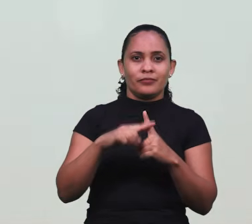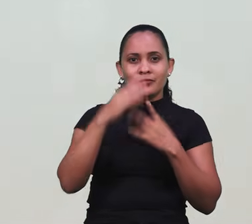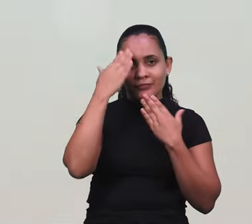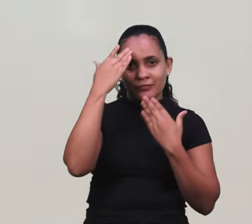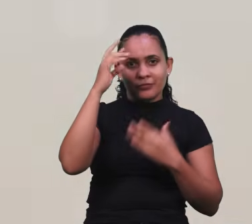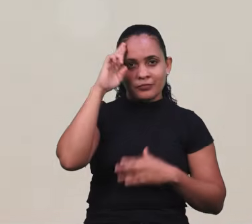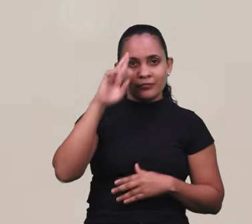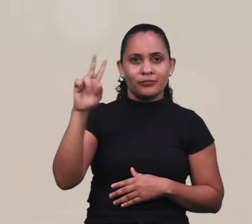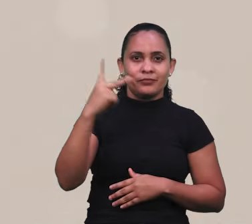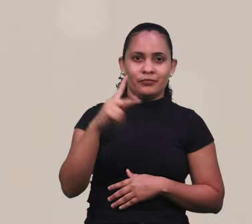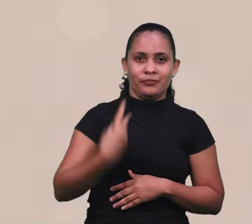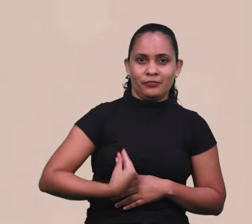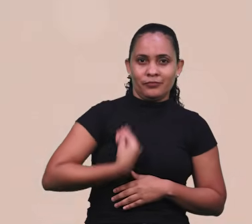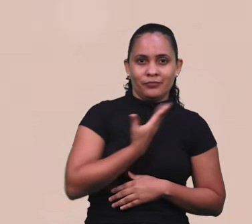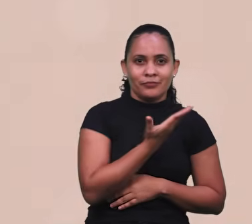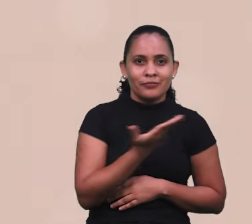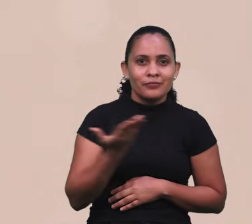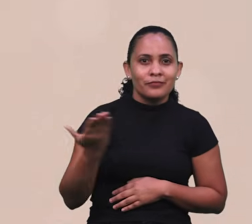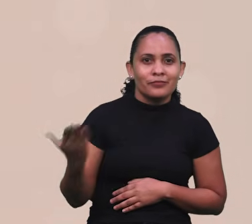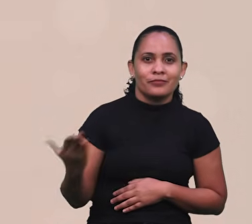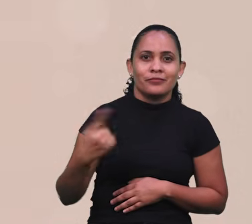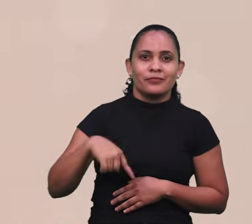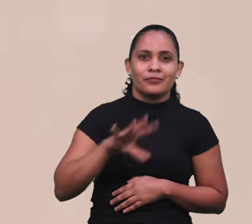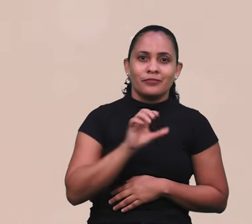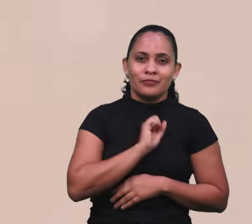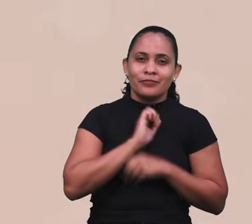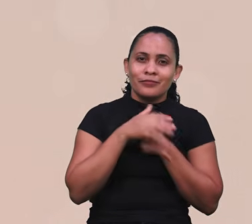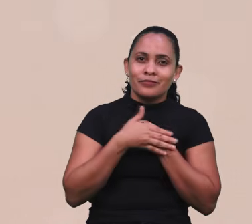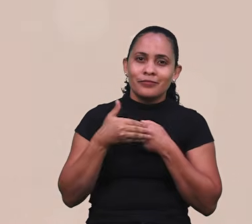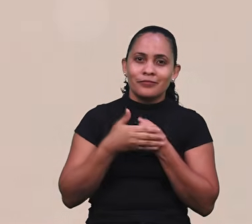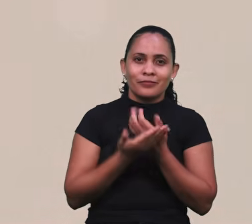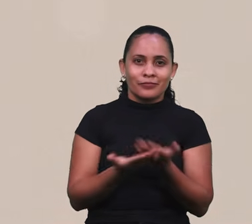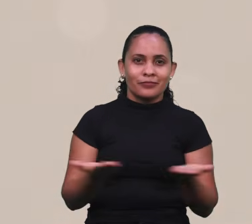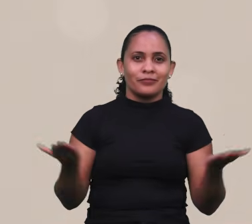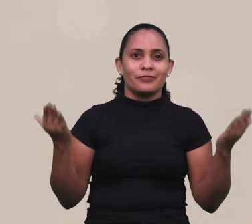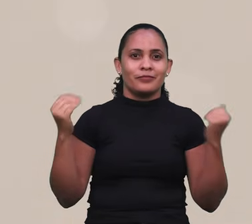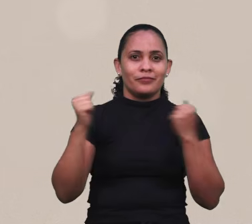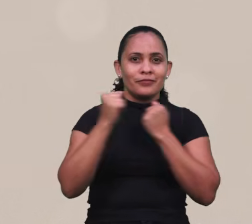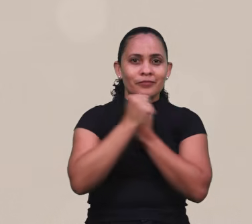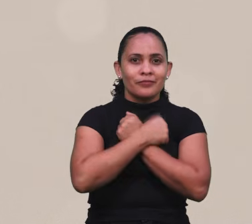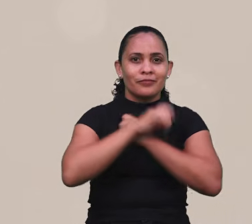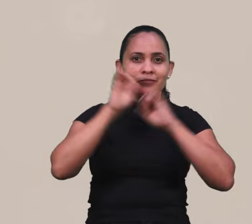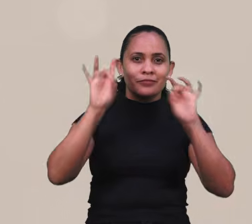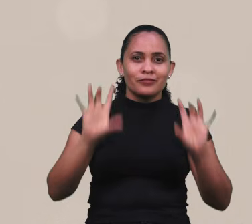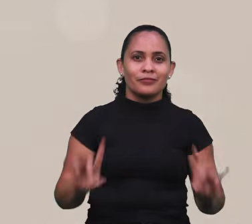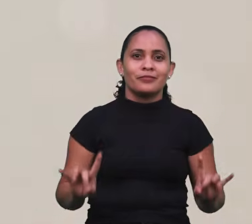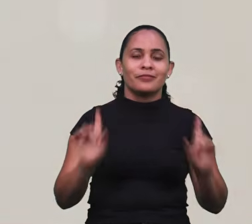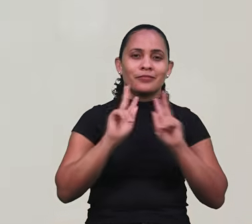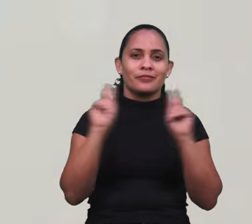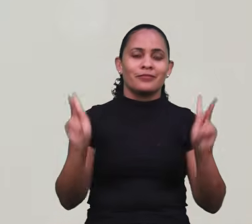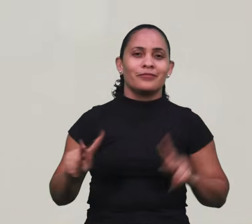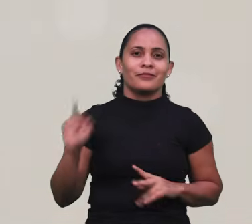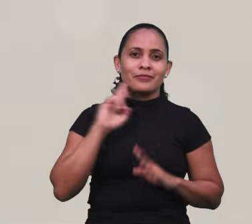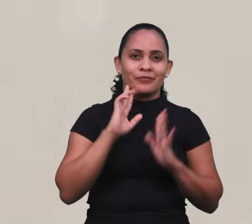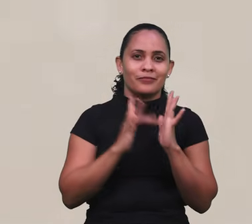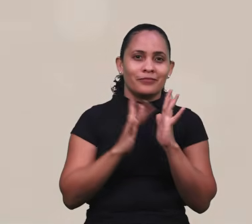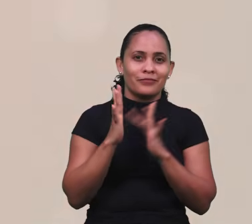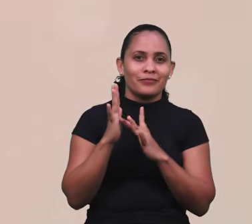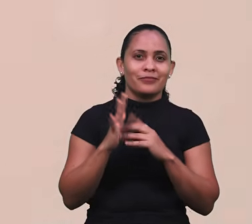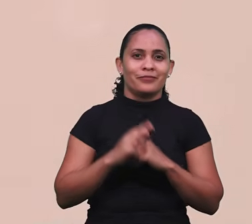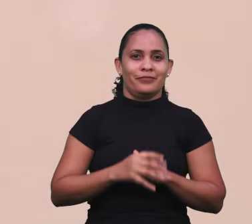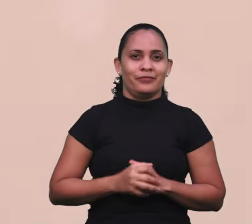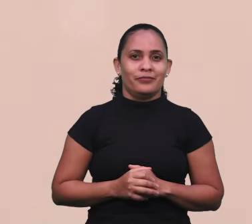toda a igreja. Agradecemos ao Senhor pela vida de cada um de vocês. Pelo amor e carinho dedicado a nós. Um abraço especial a todos.